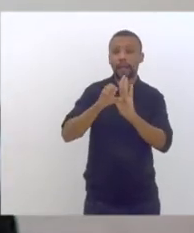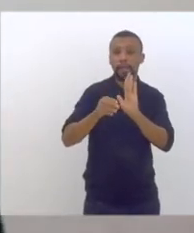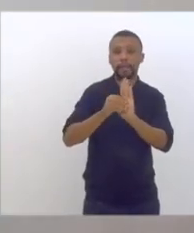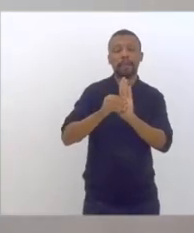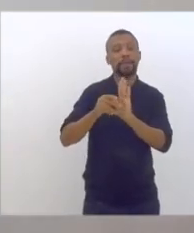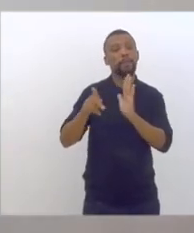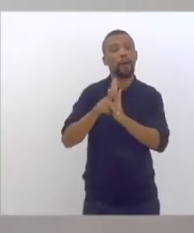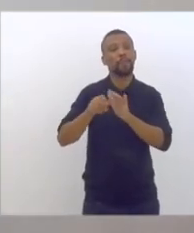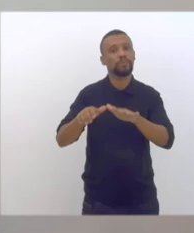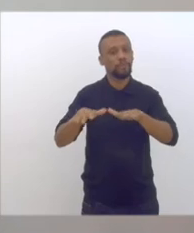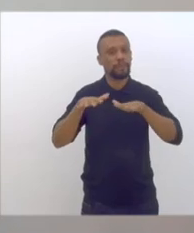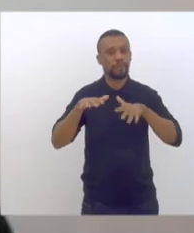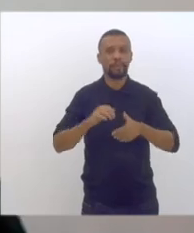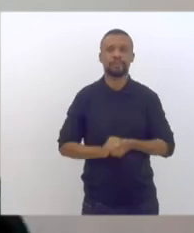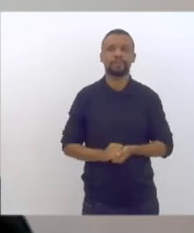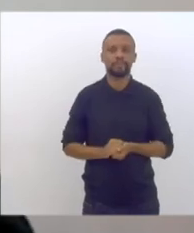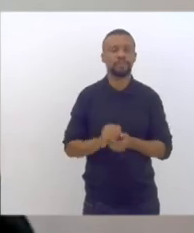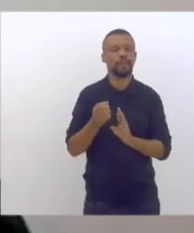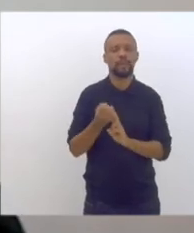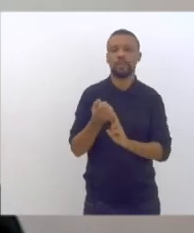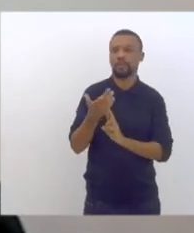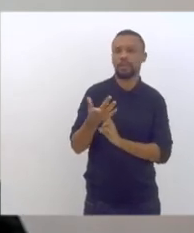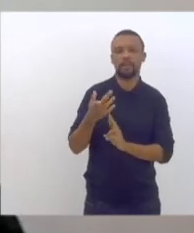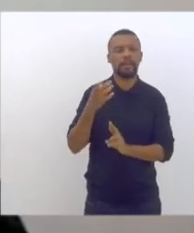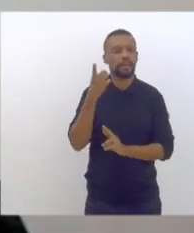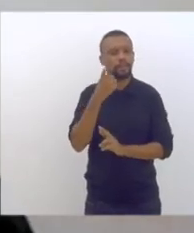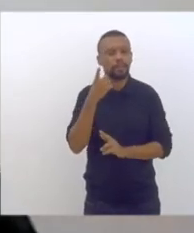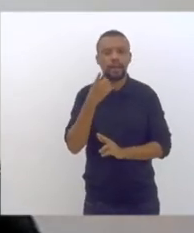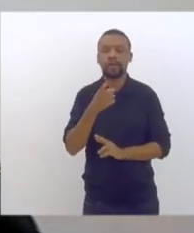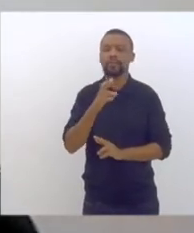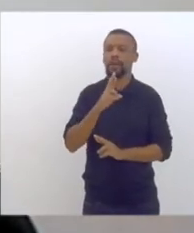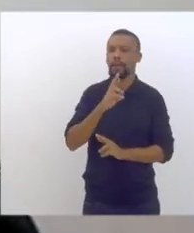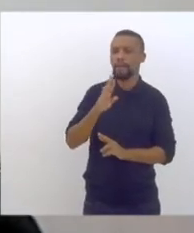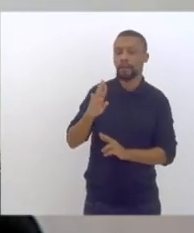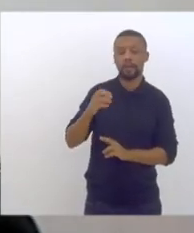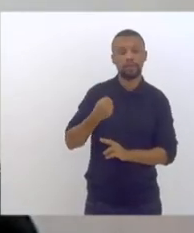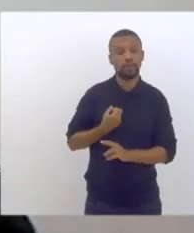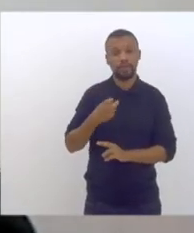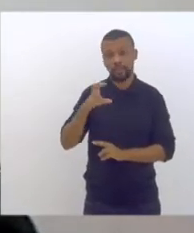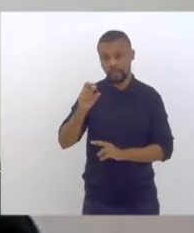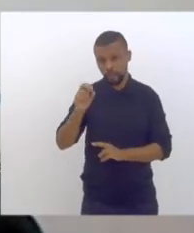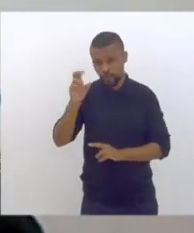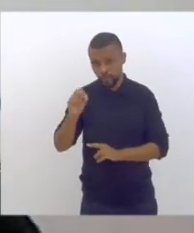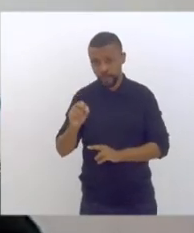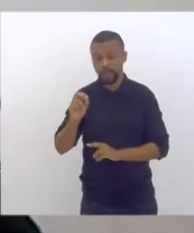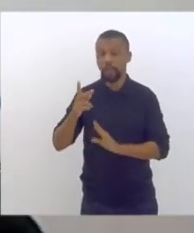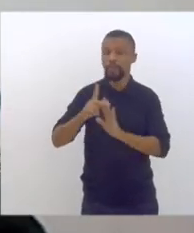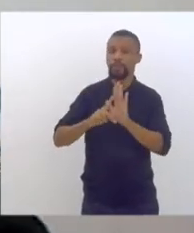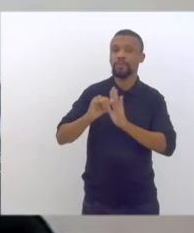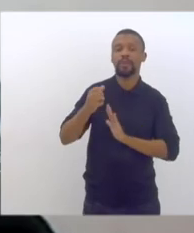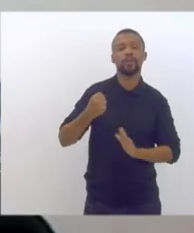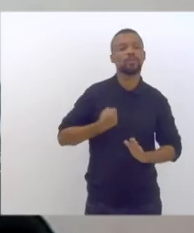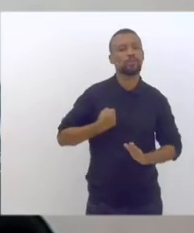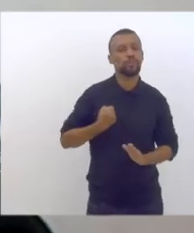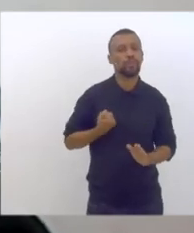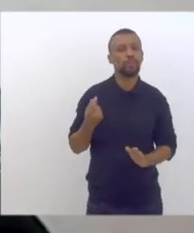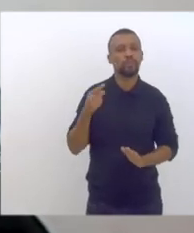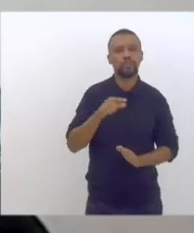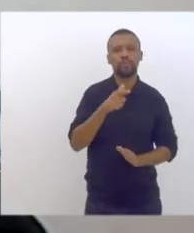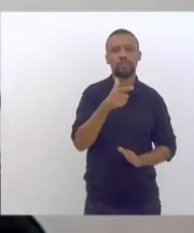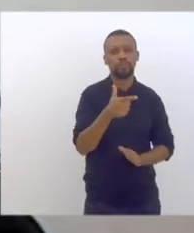de plenário relator Deputado Bacelar número 50 da falta emenda de plenário projeto de lei